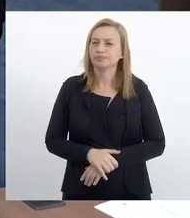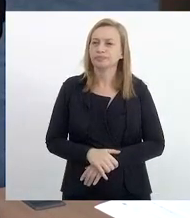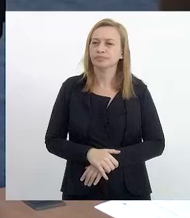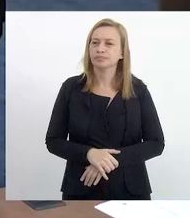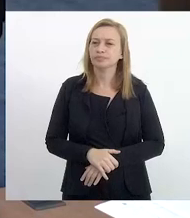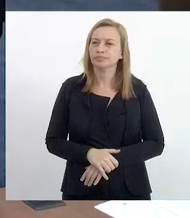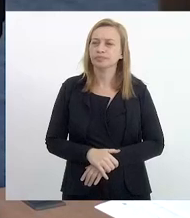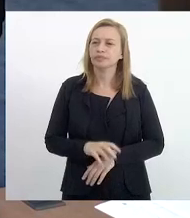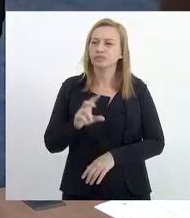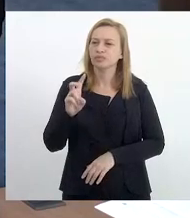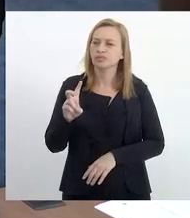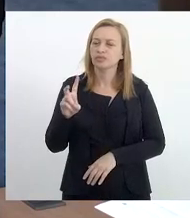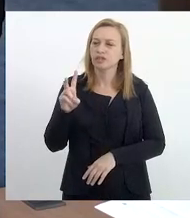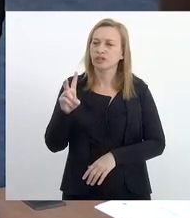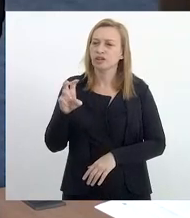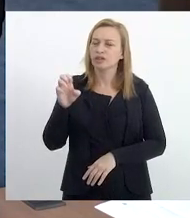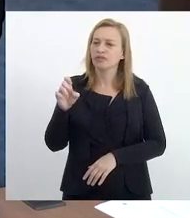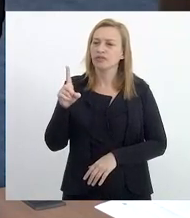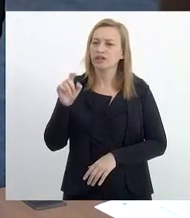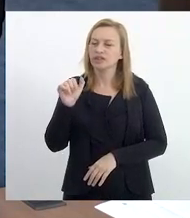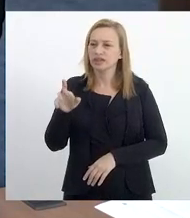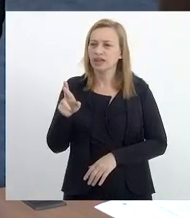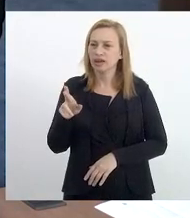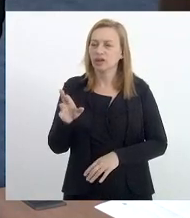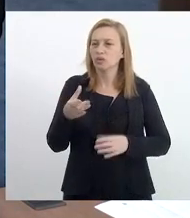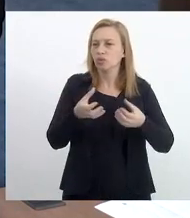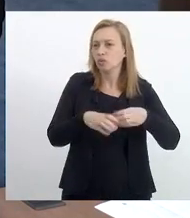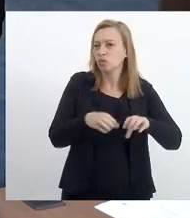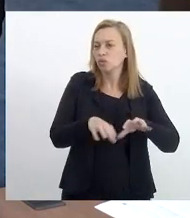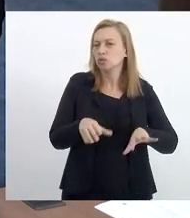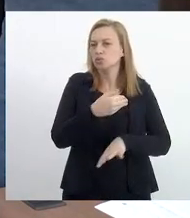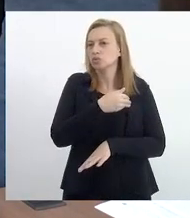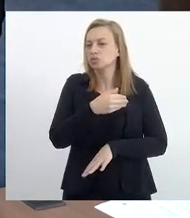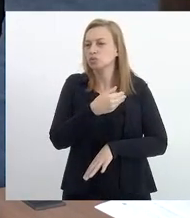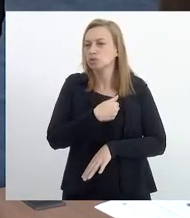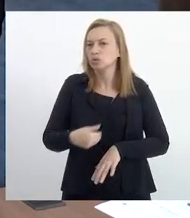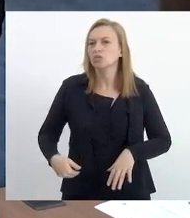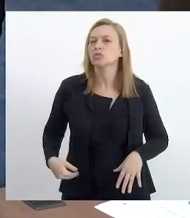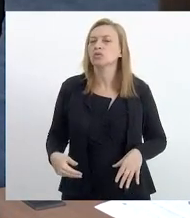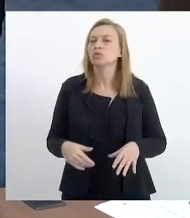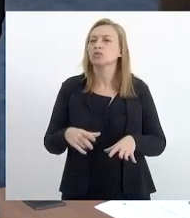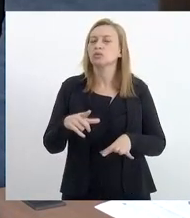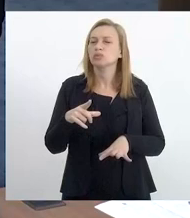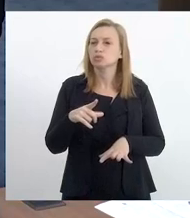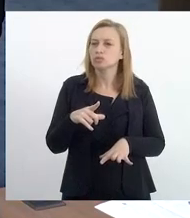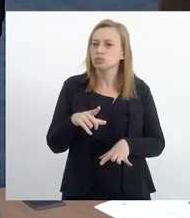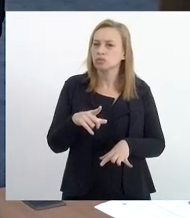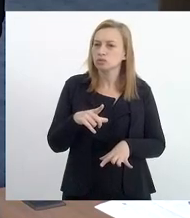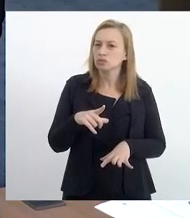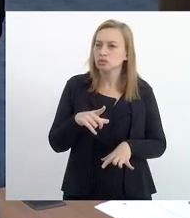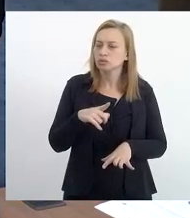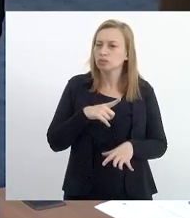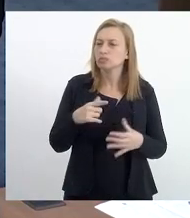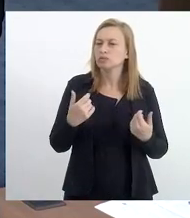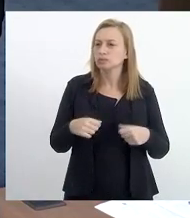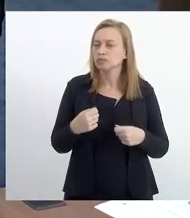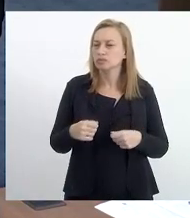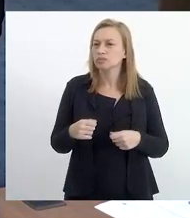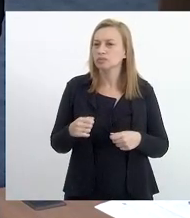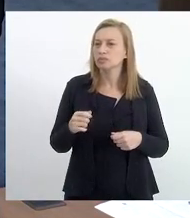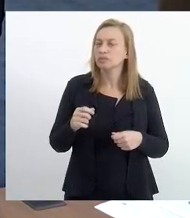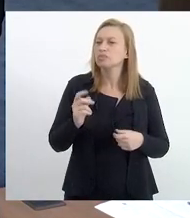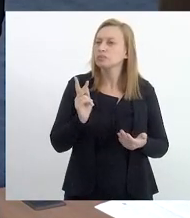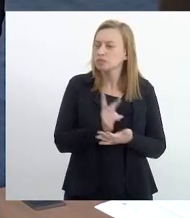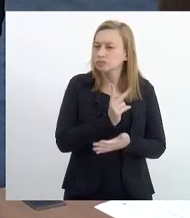Vedar a realização de concurso público, inclusive quando há vacância, é um assinte ao Estado do Rio de